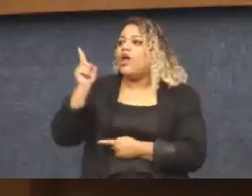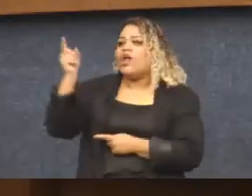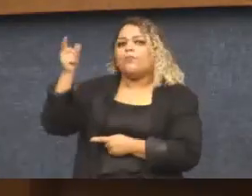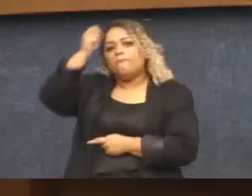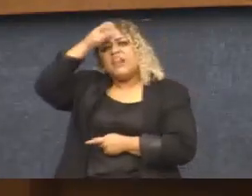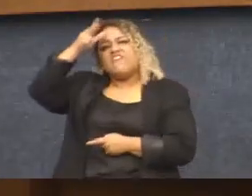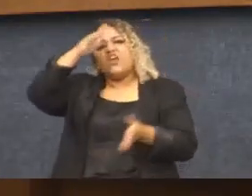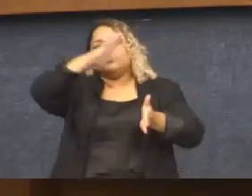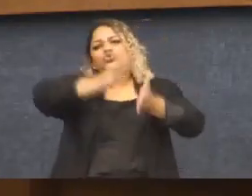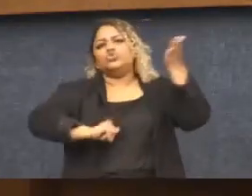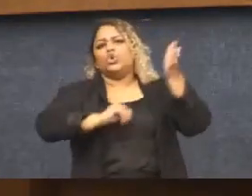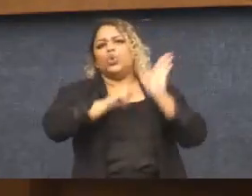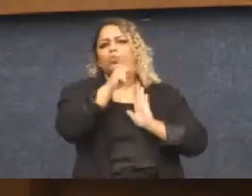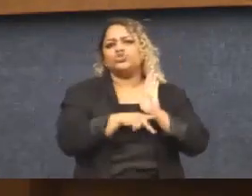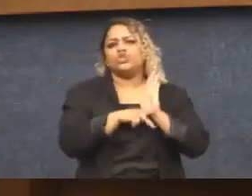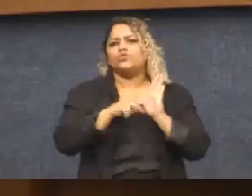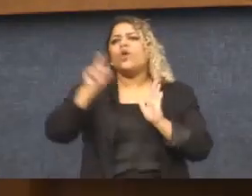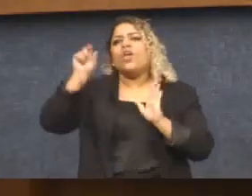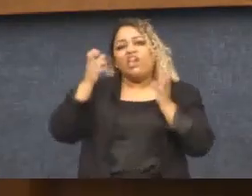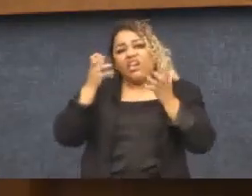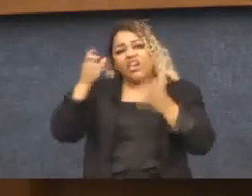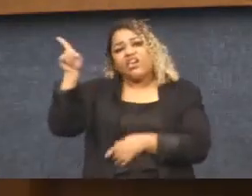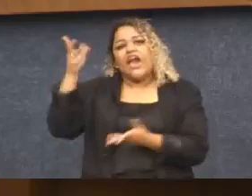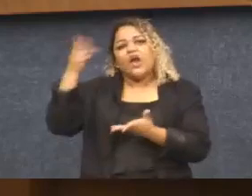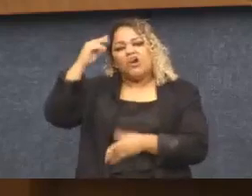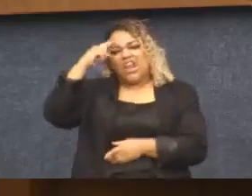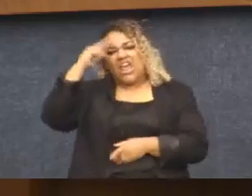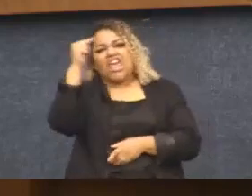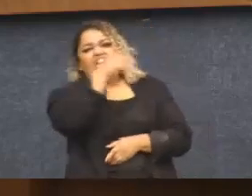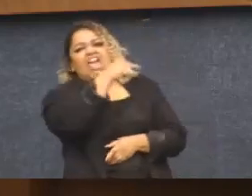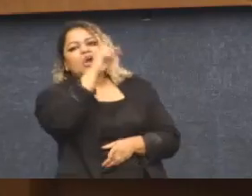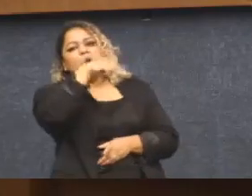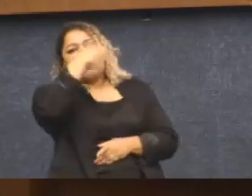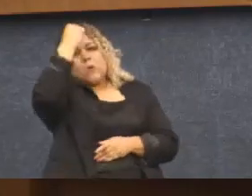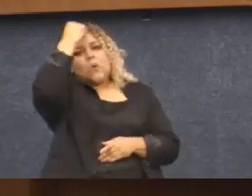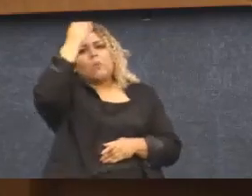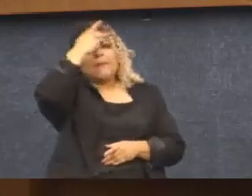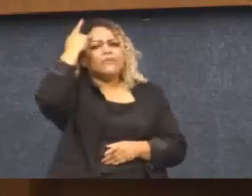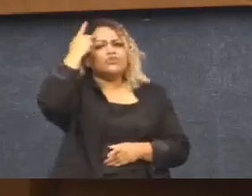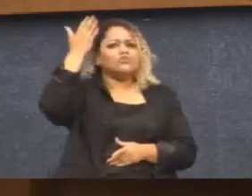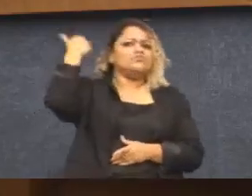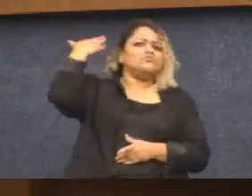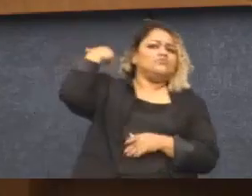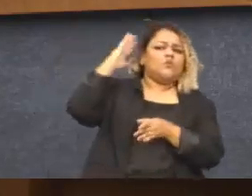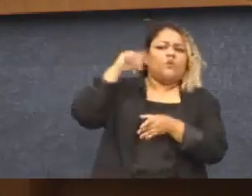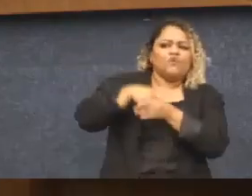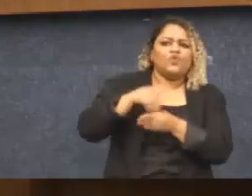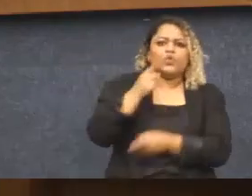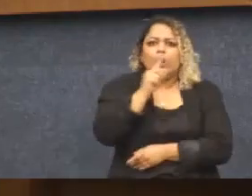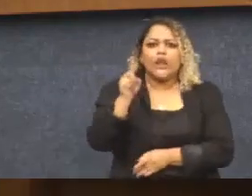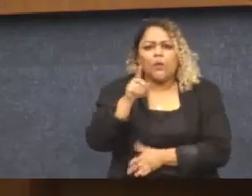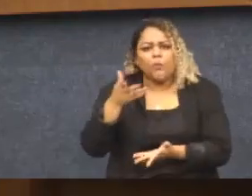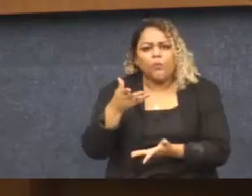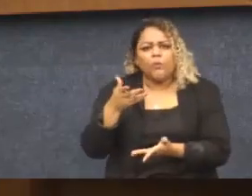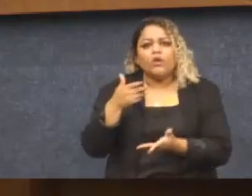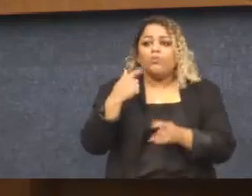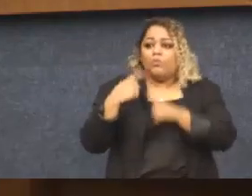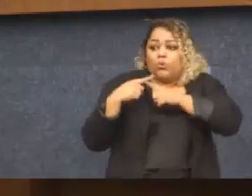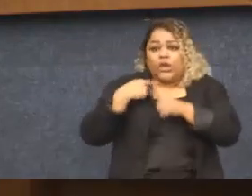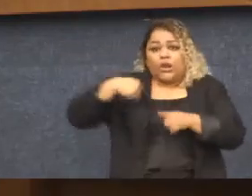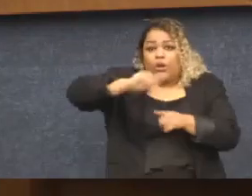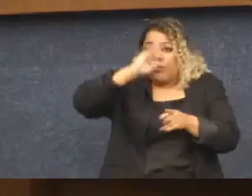quer colocar na culpa de quem votou contra lá atrás, porque estava querendo seguir regra, como se a gente fosse